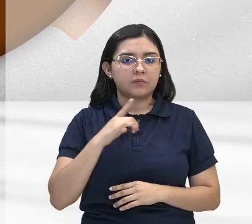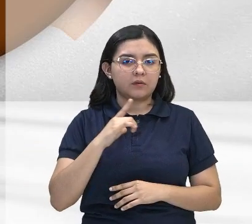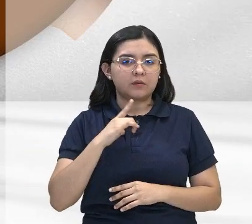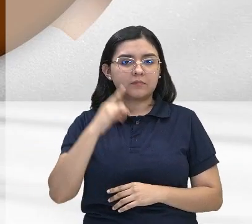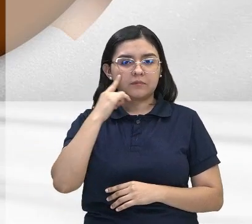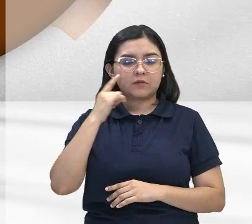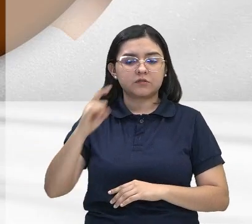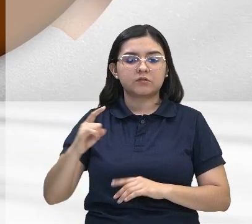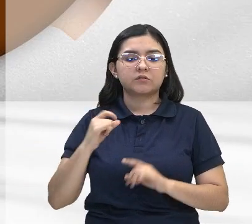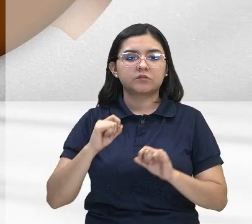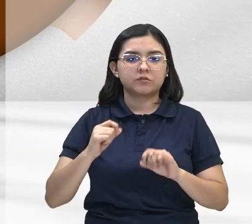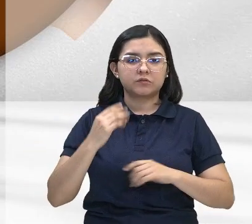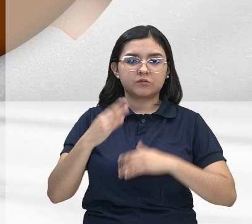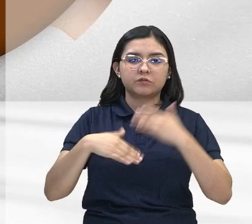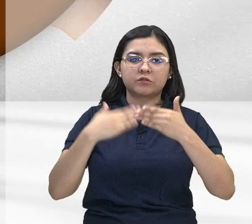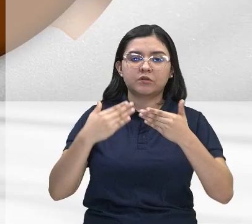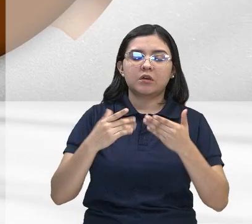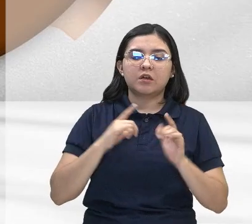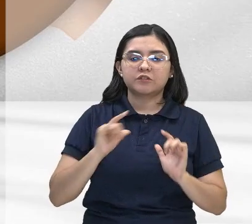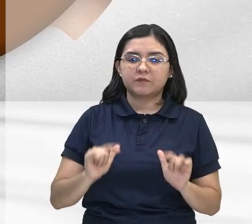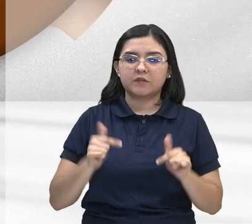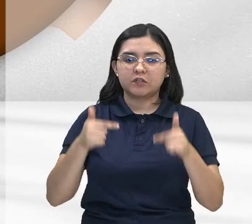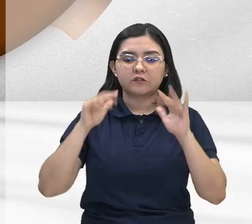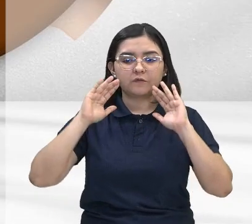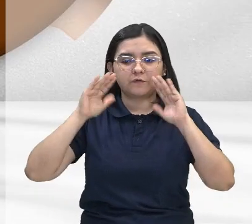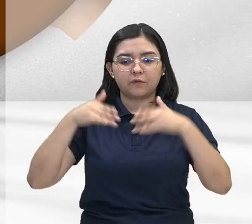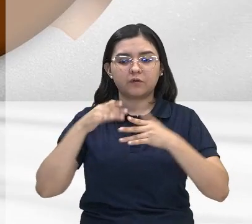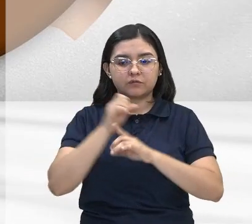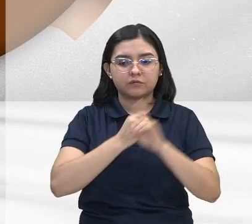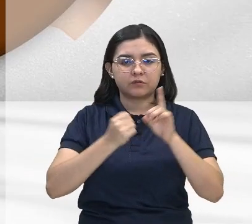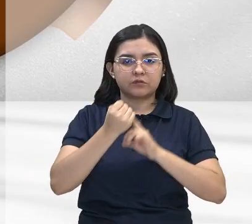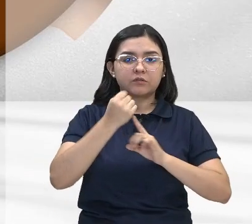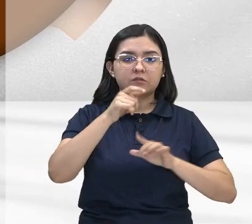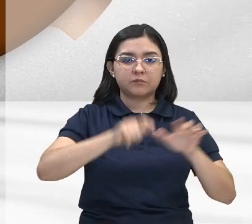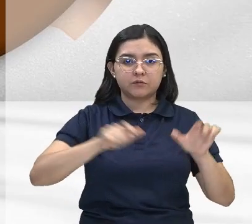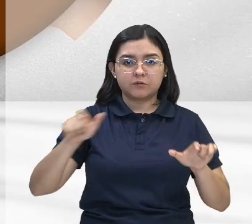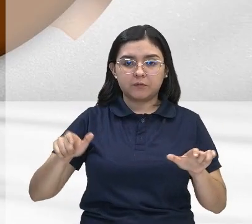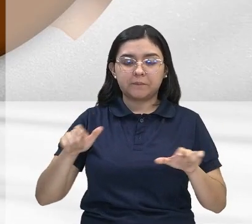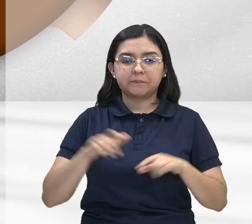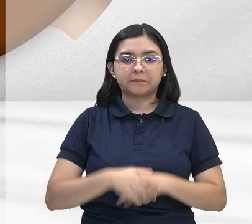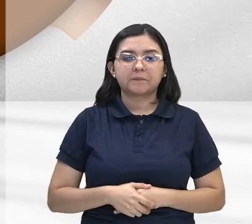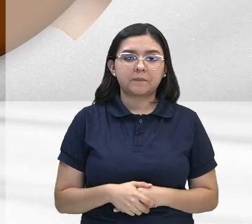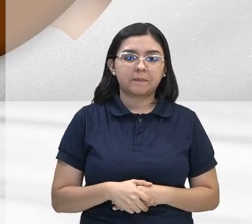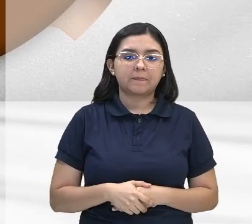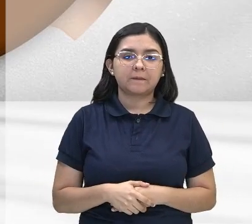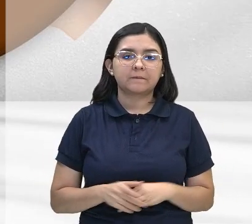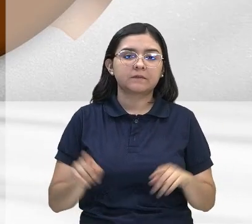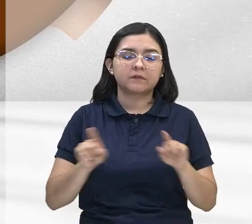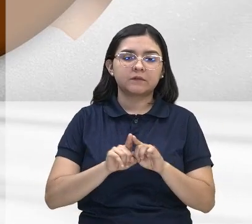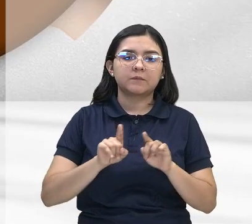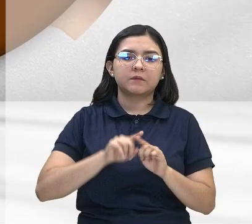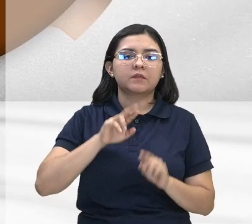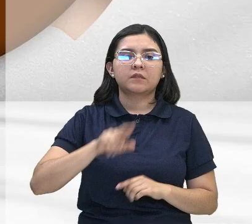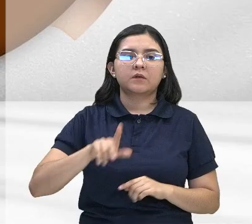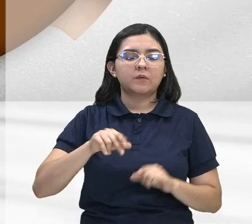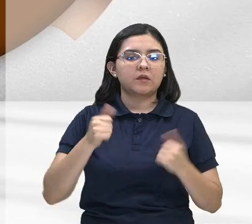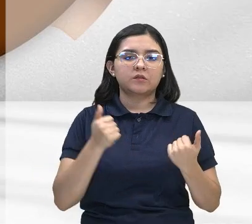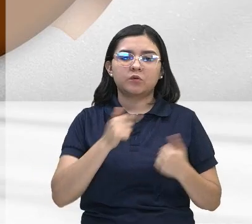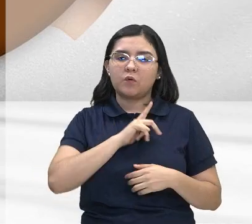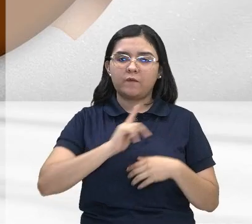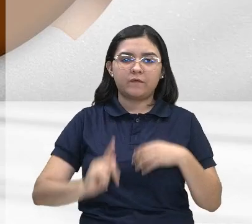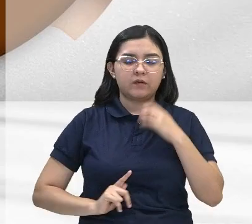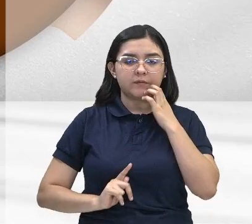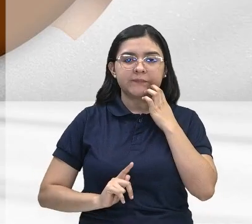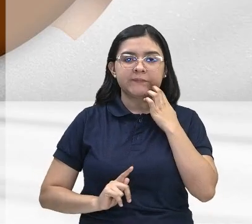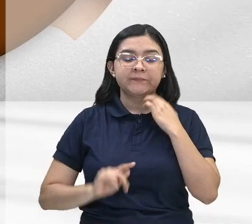no desenvolvimento social das pessoas. E também, gente, não pertencem a nenhum governo.